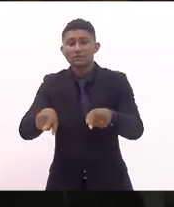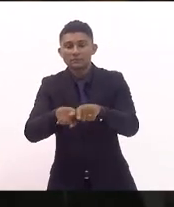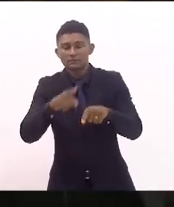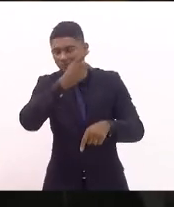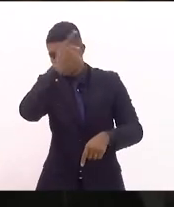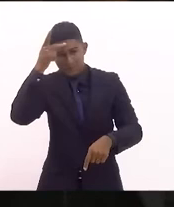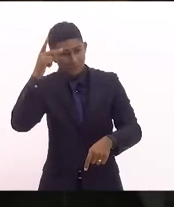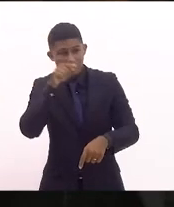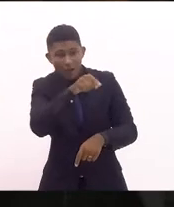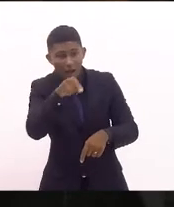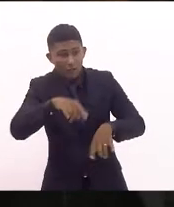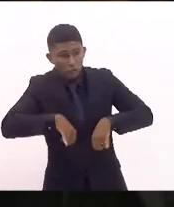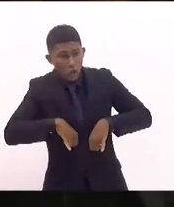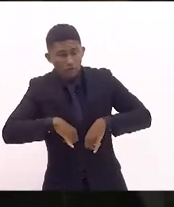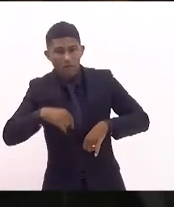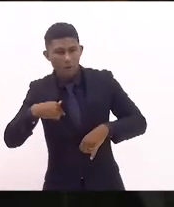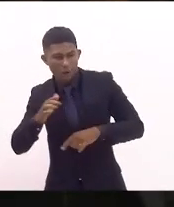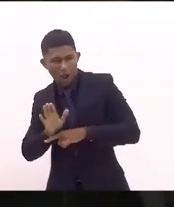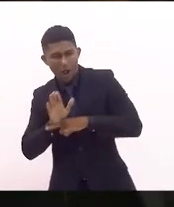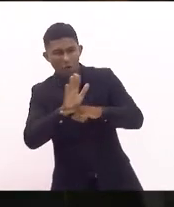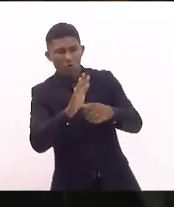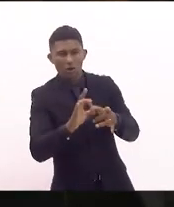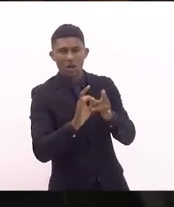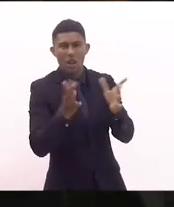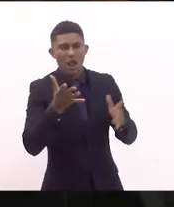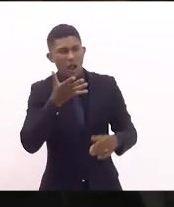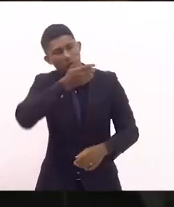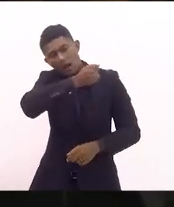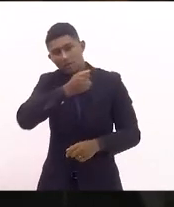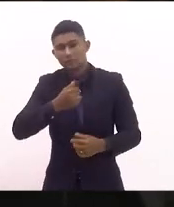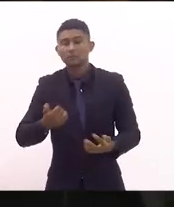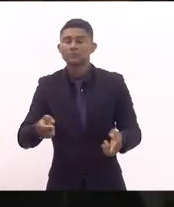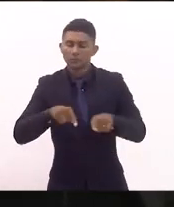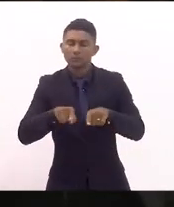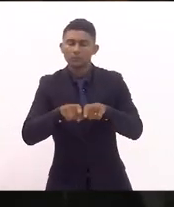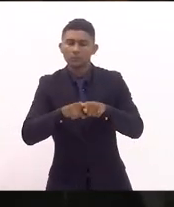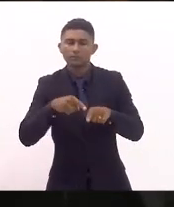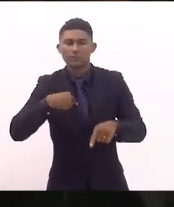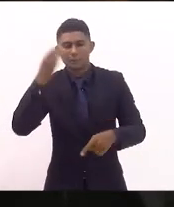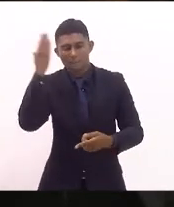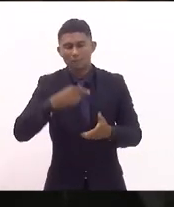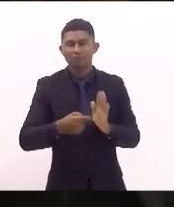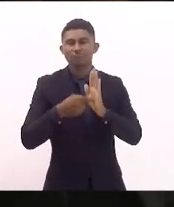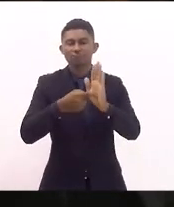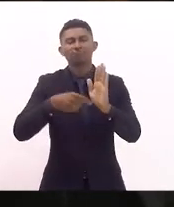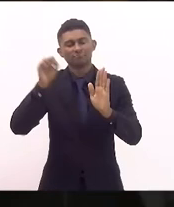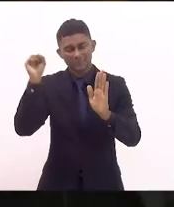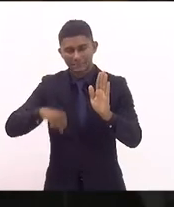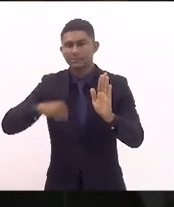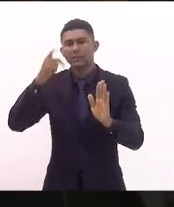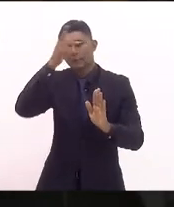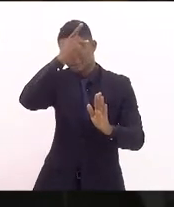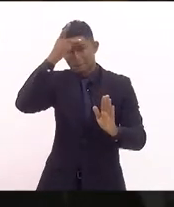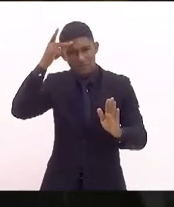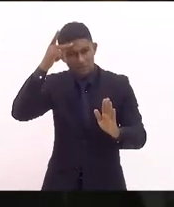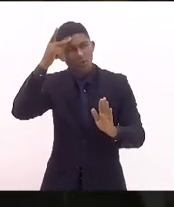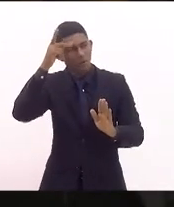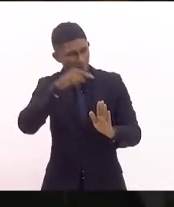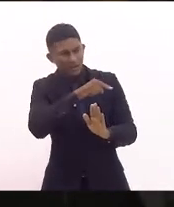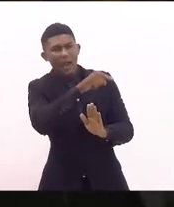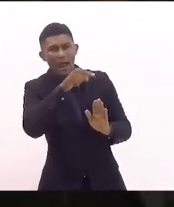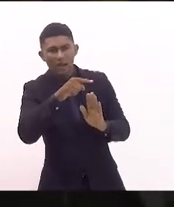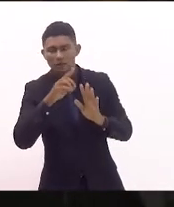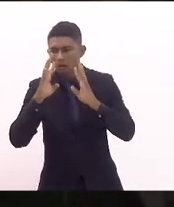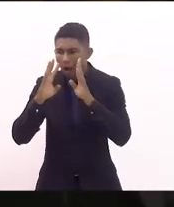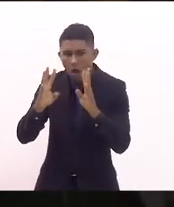e renovando as esperanças, ao mostrar que, sim, existem pessoas com olhares atentos e preocupados